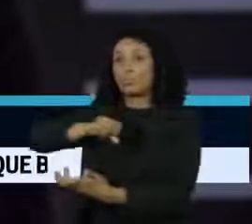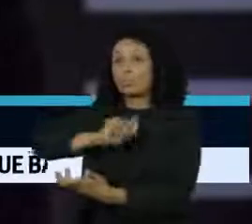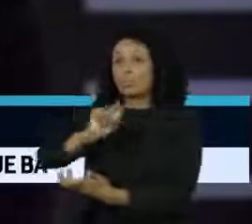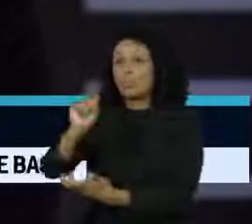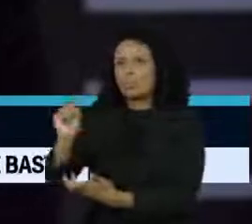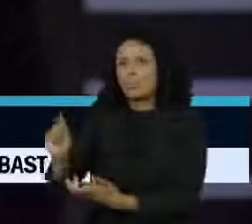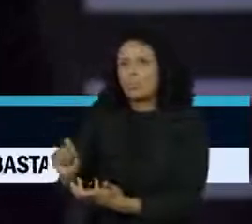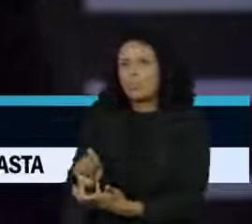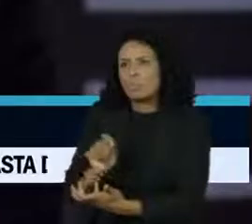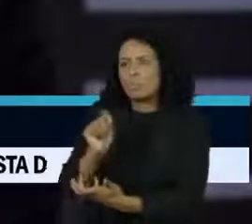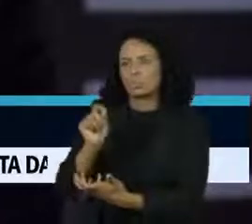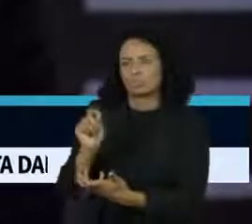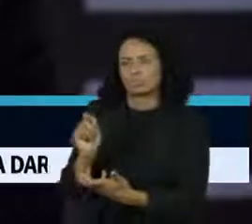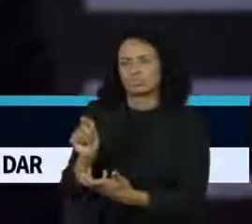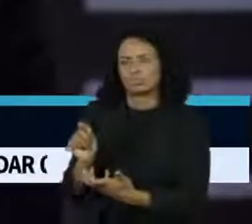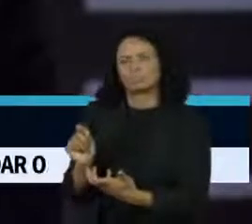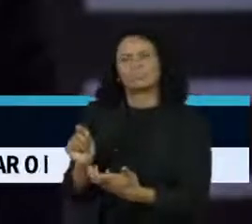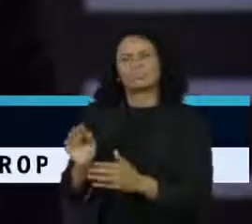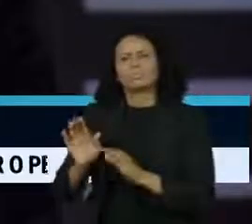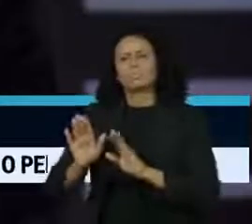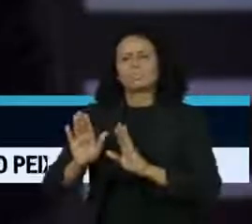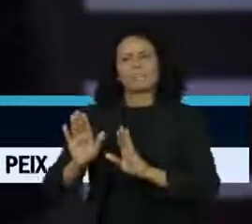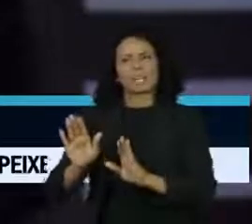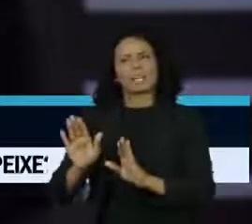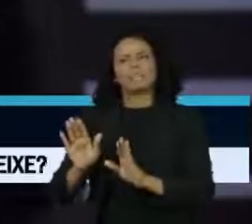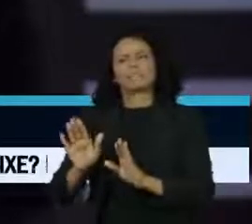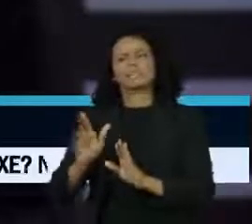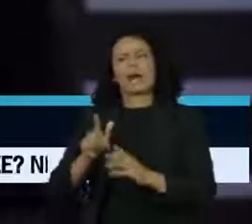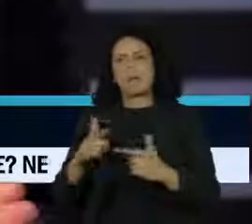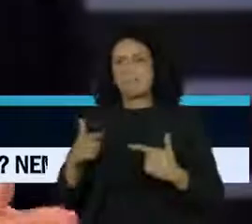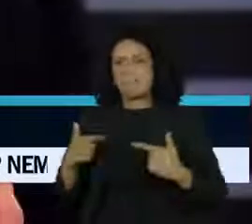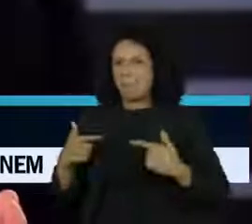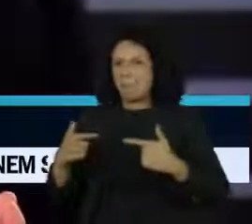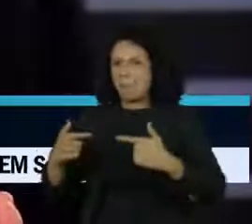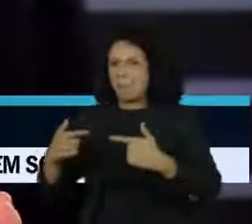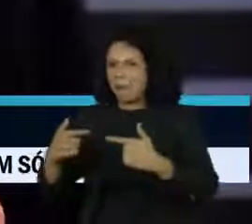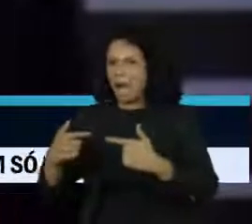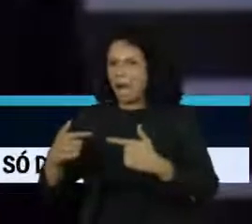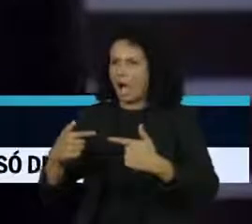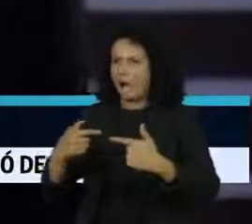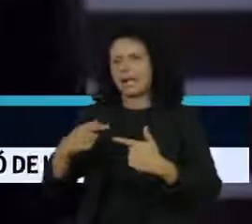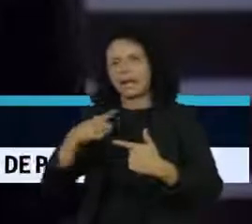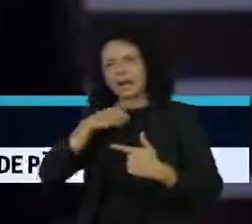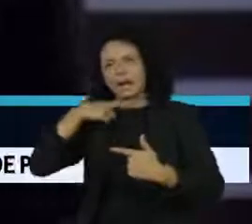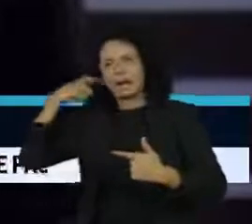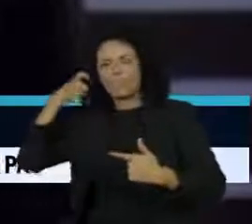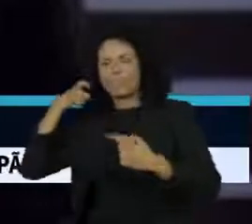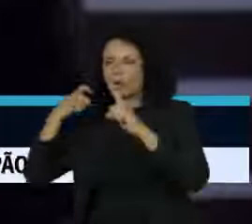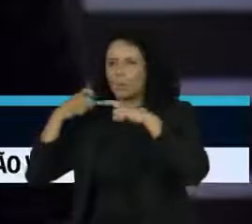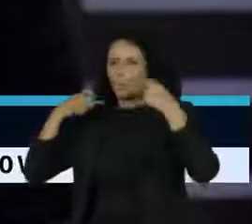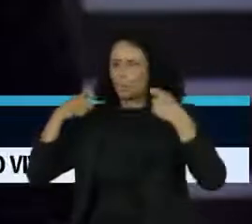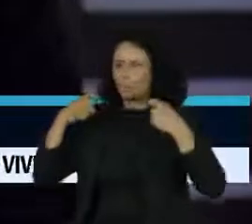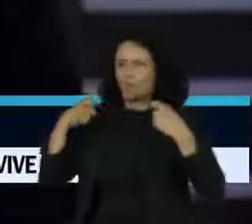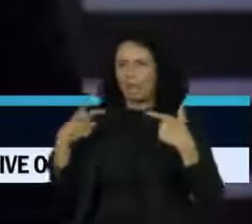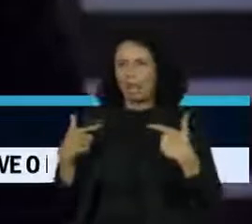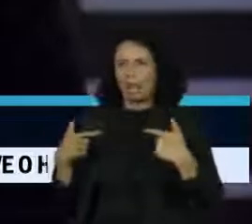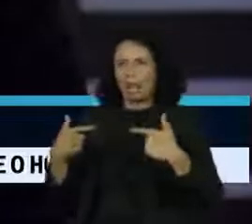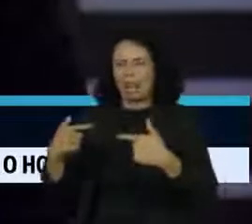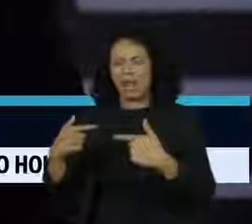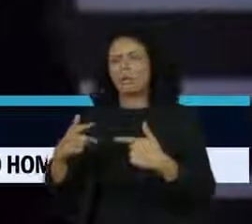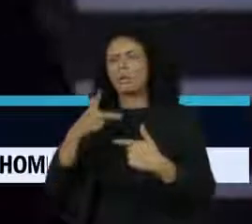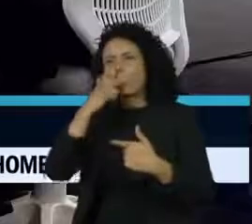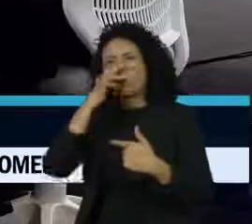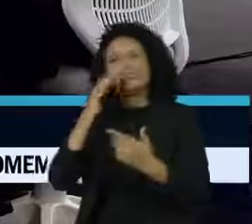Eu acho que essa vai ficar uma característica desse conflito. É um conflito que já havia começado anos antes de fevereiro, da invasão de